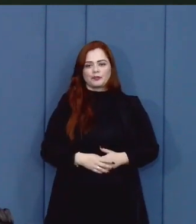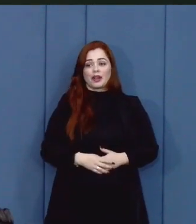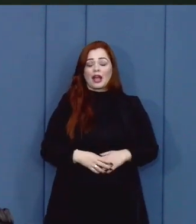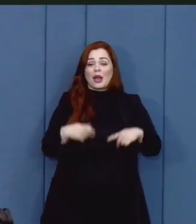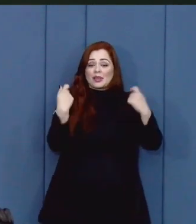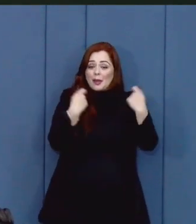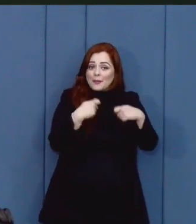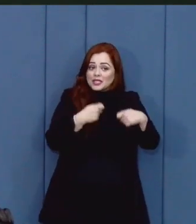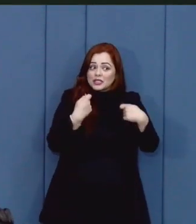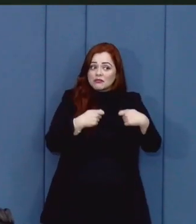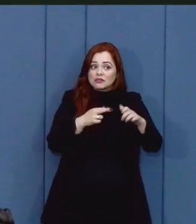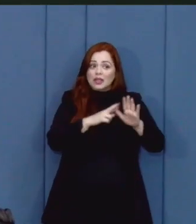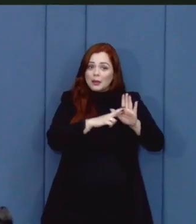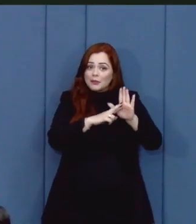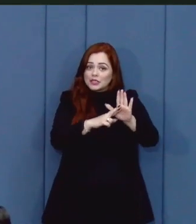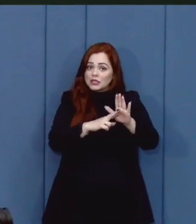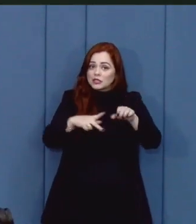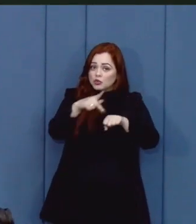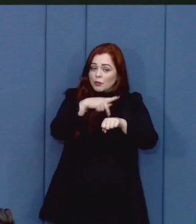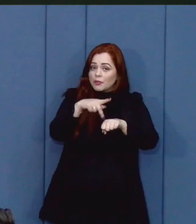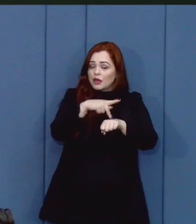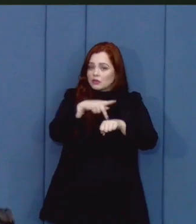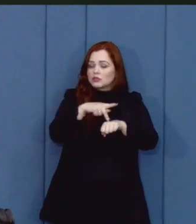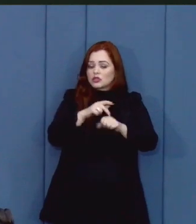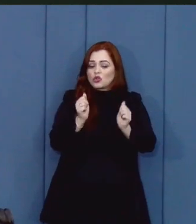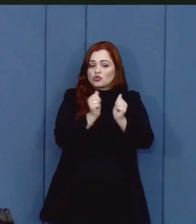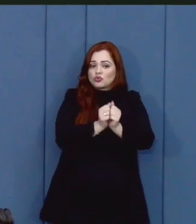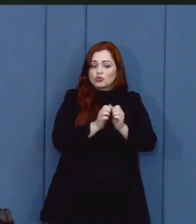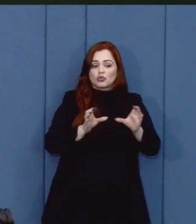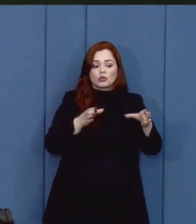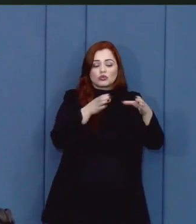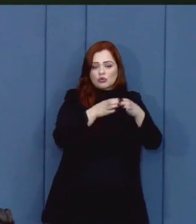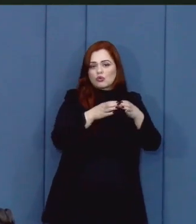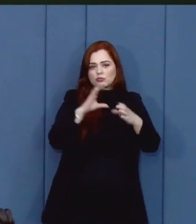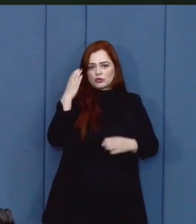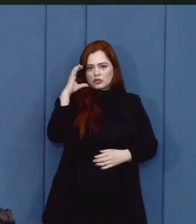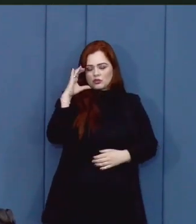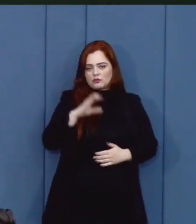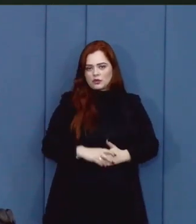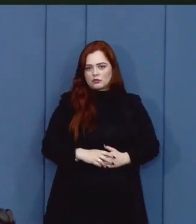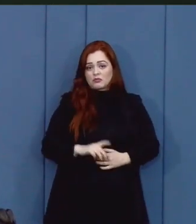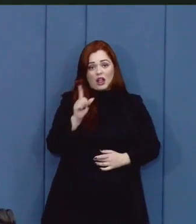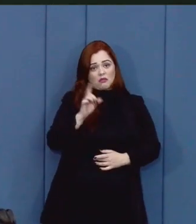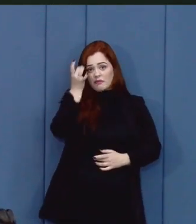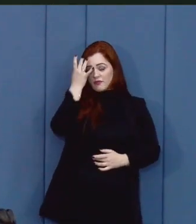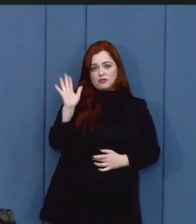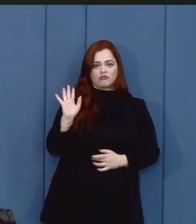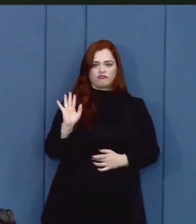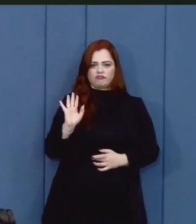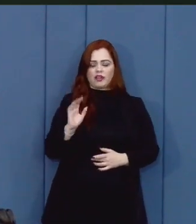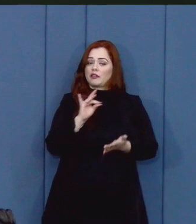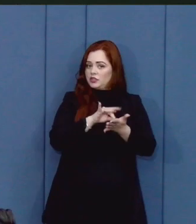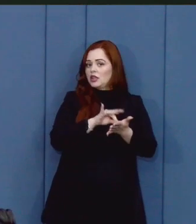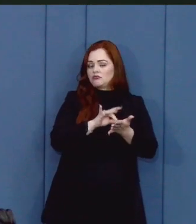a necessidade da representação dos países nos comitês científicos. E eu queria dizer que não é fácil.